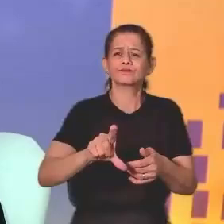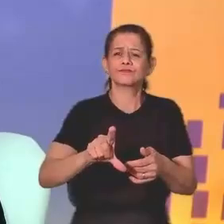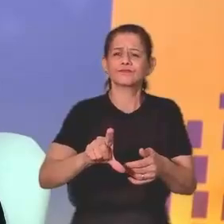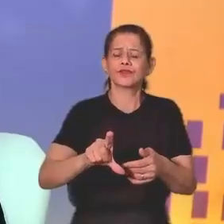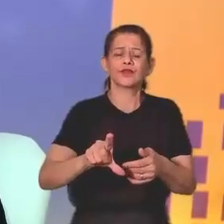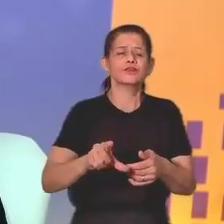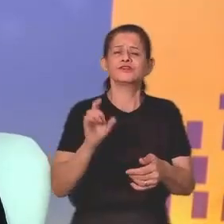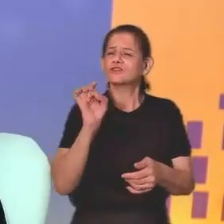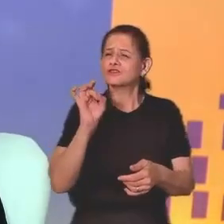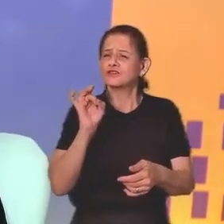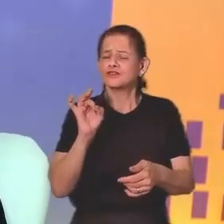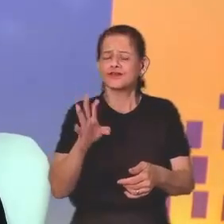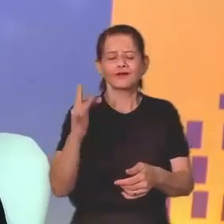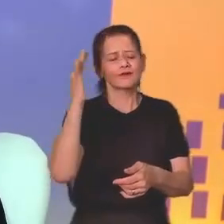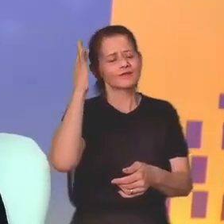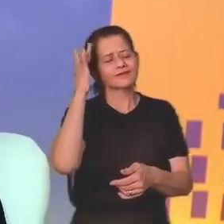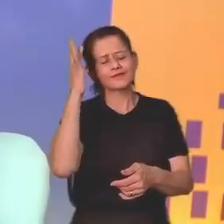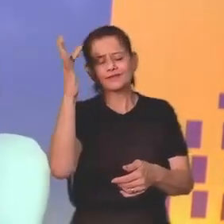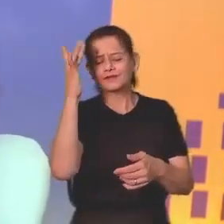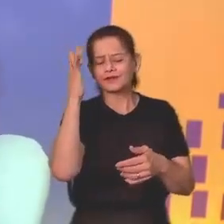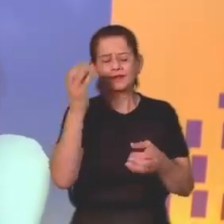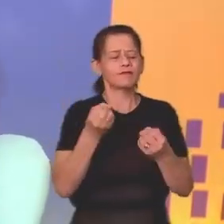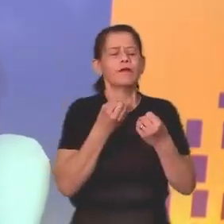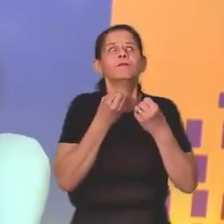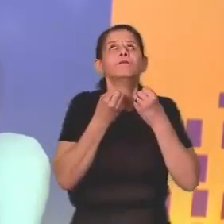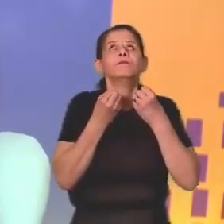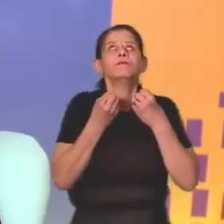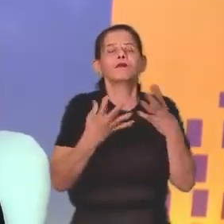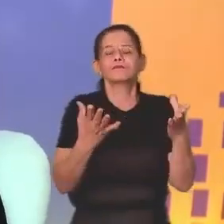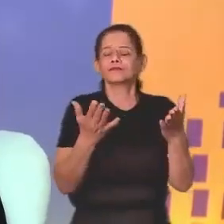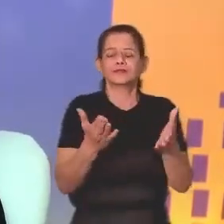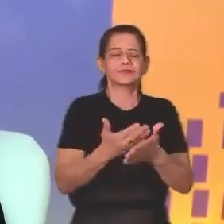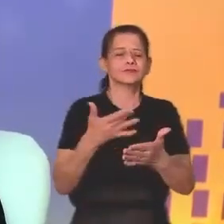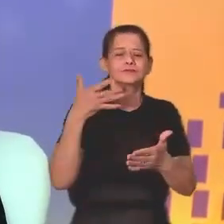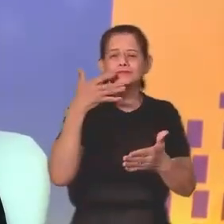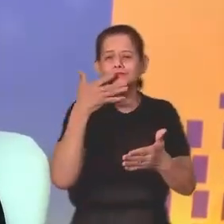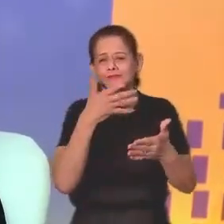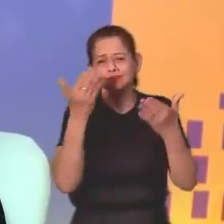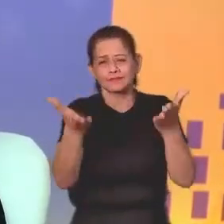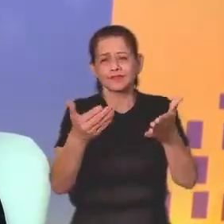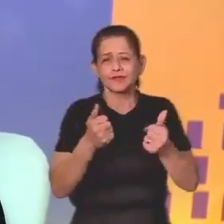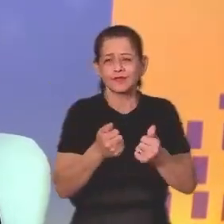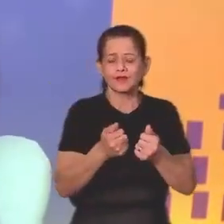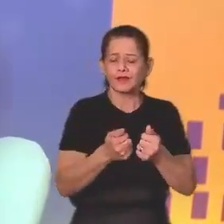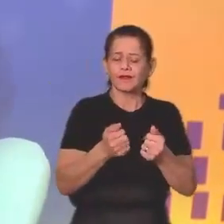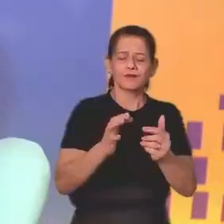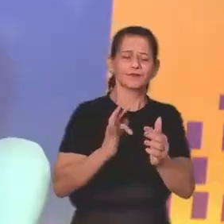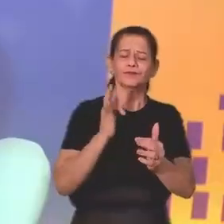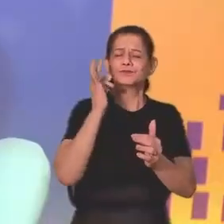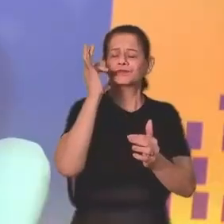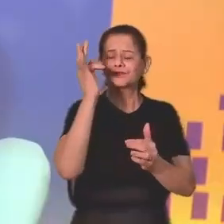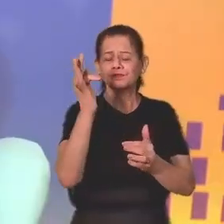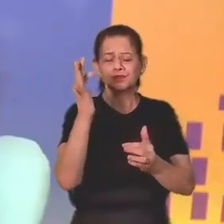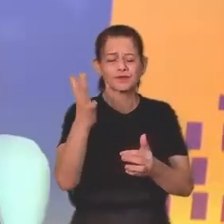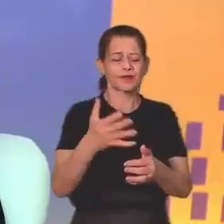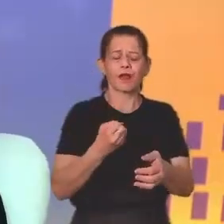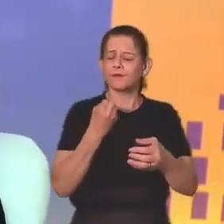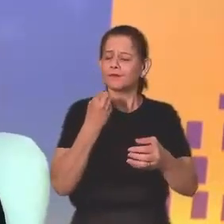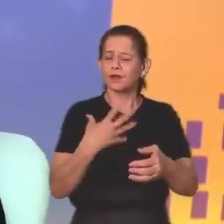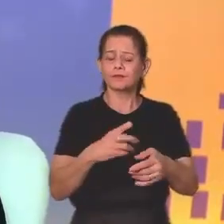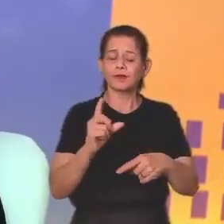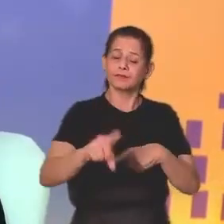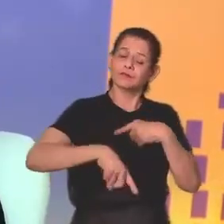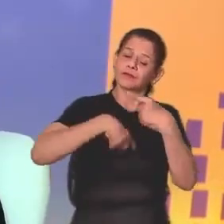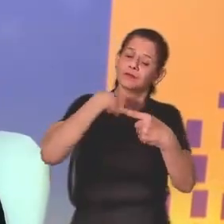imaginar já estava bom. Aqueles minutos que fechava o olho e criava aquela expectativa, era muito bom. Mesmo que